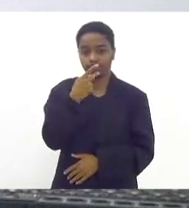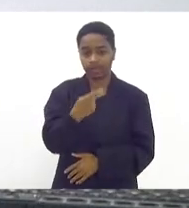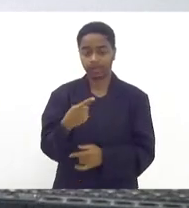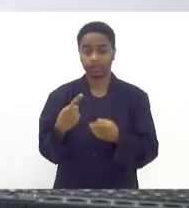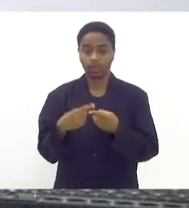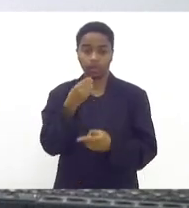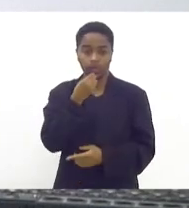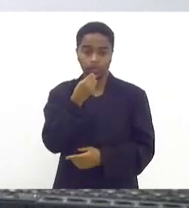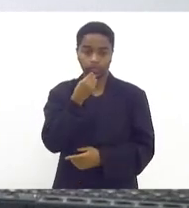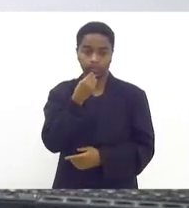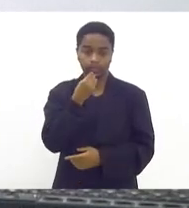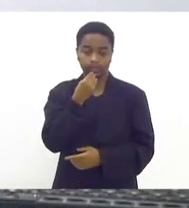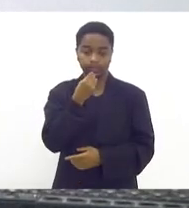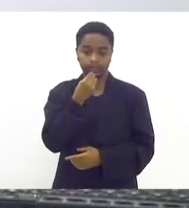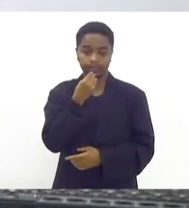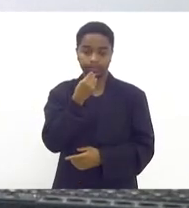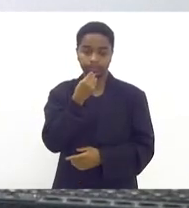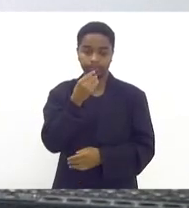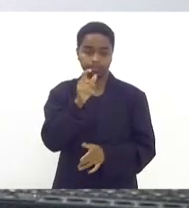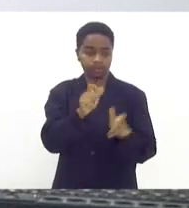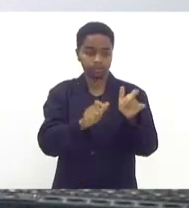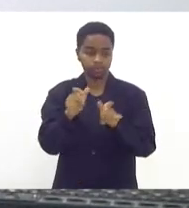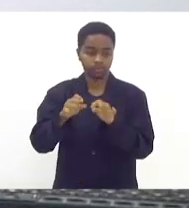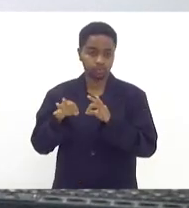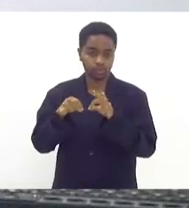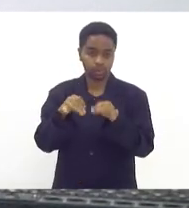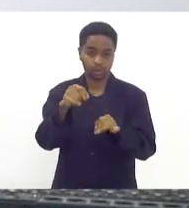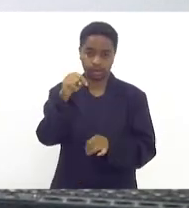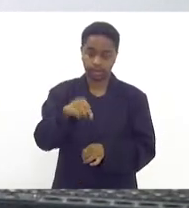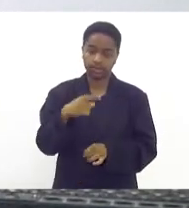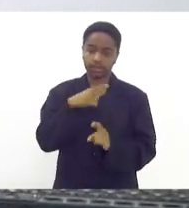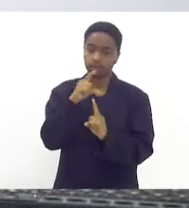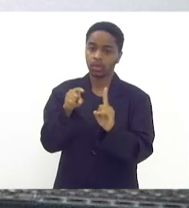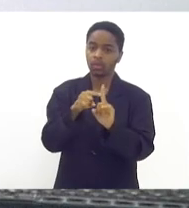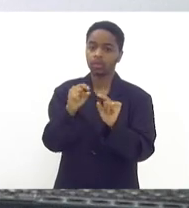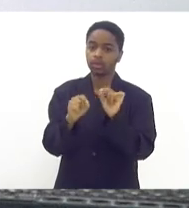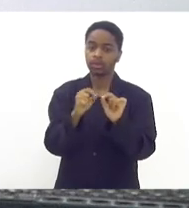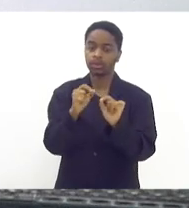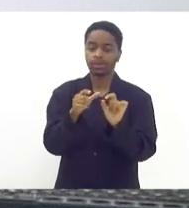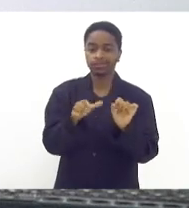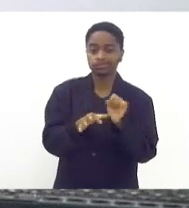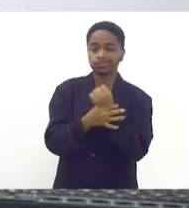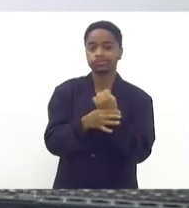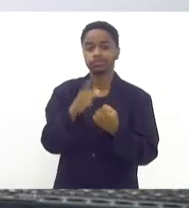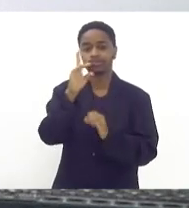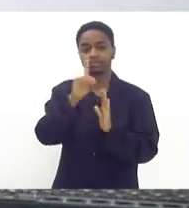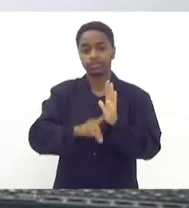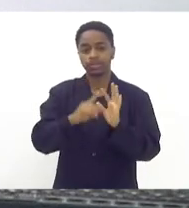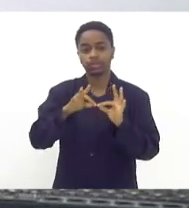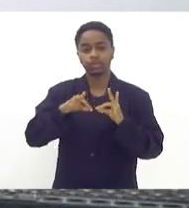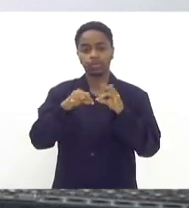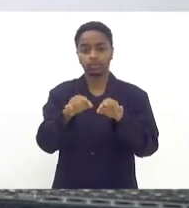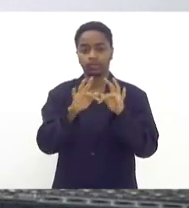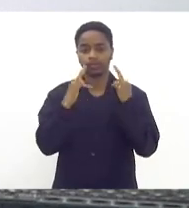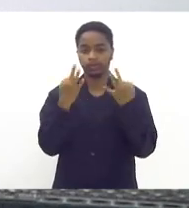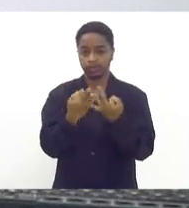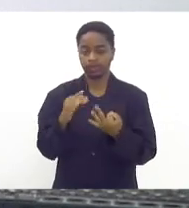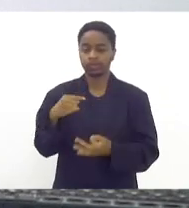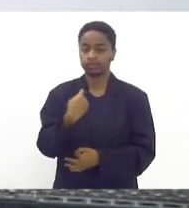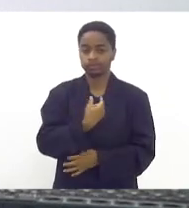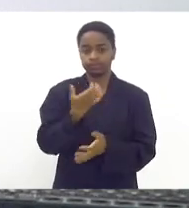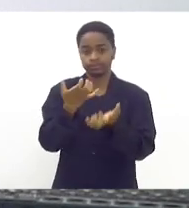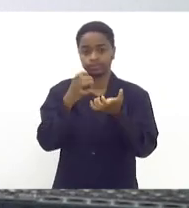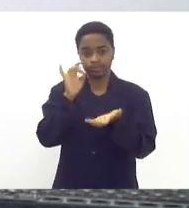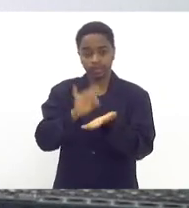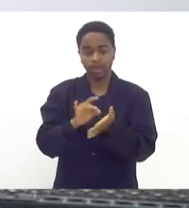que todo mundo aqui eh veio com objetivo de garantir o direito de todas as famílias é isso que a gente quer que aconteça é